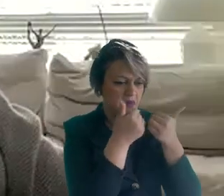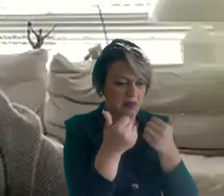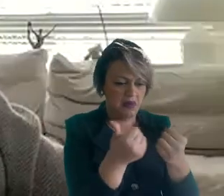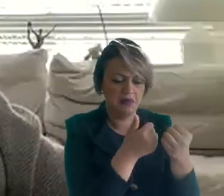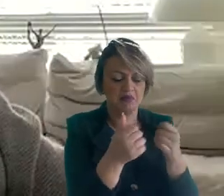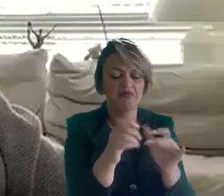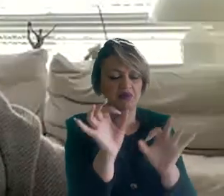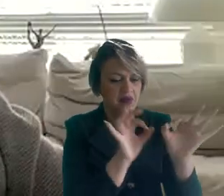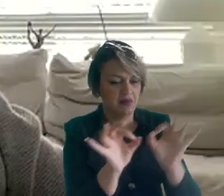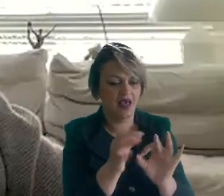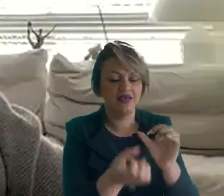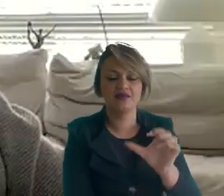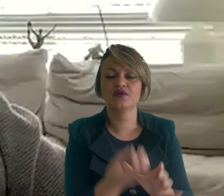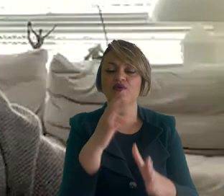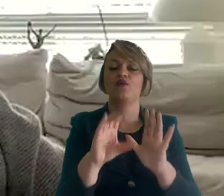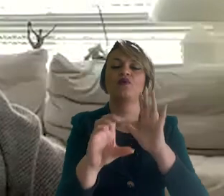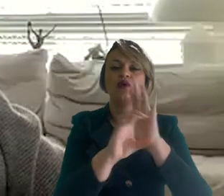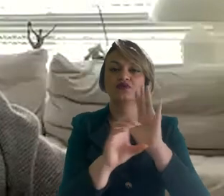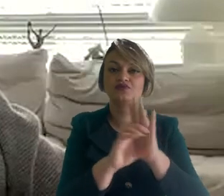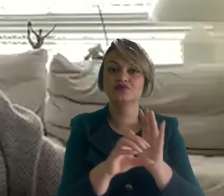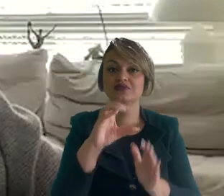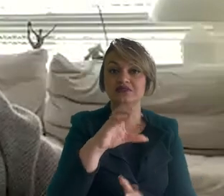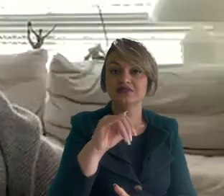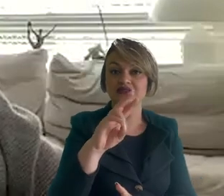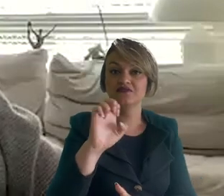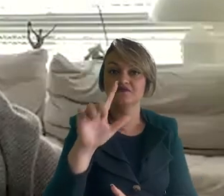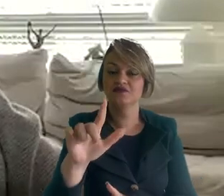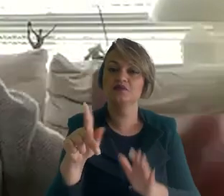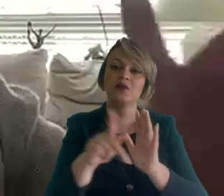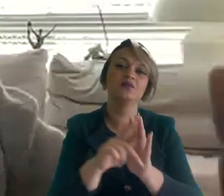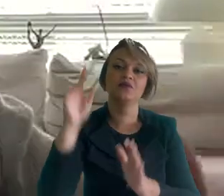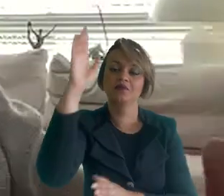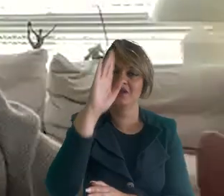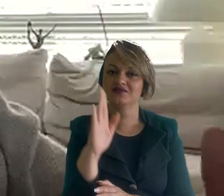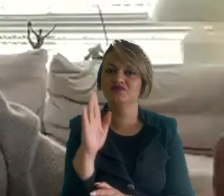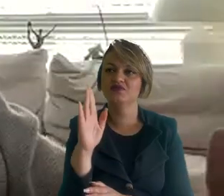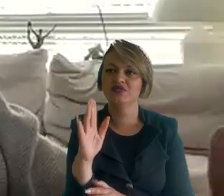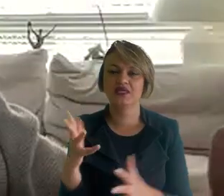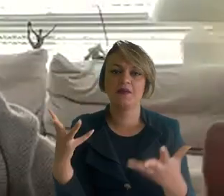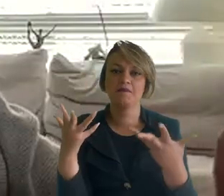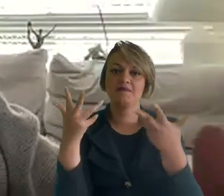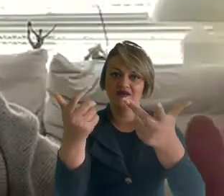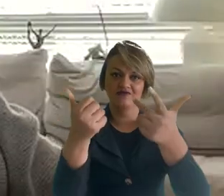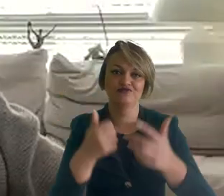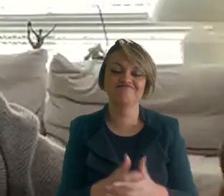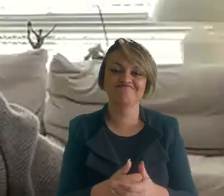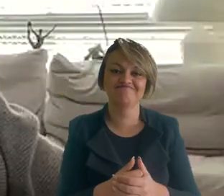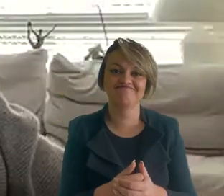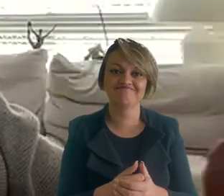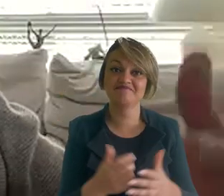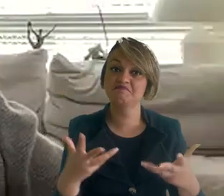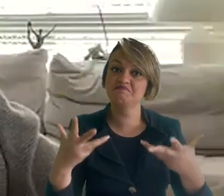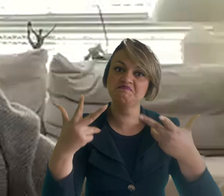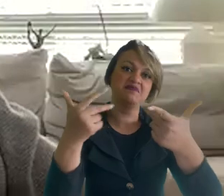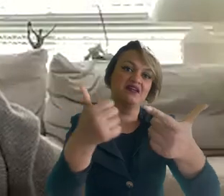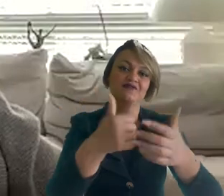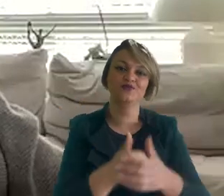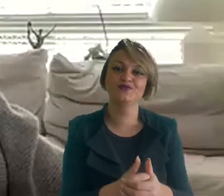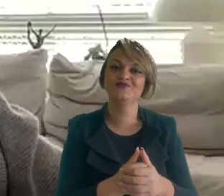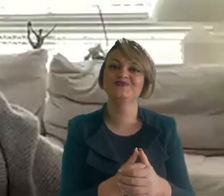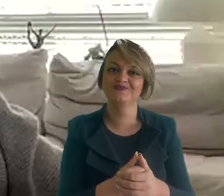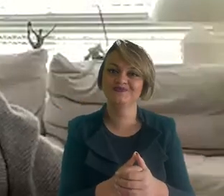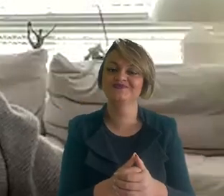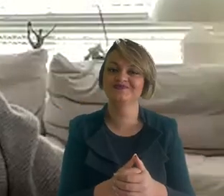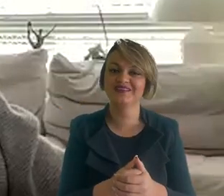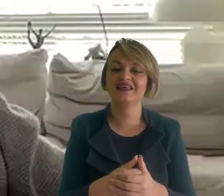fizeram do Código Civil brasileiro um portento de um esplendor vamos dizer assim eu acho que não existe coisa mais maravilhosa